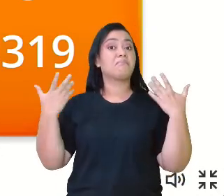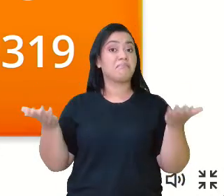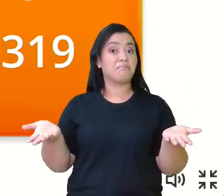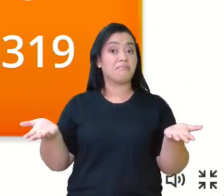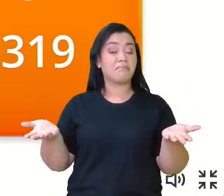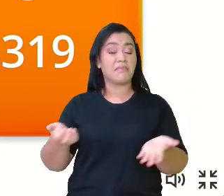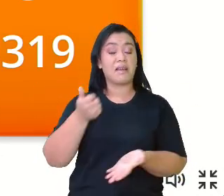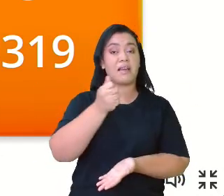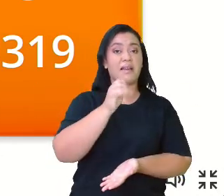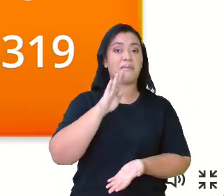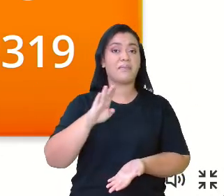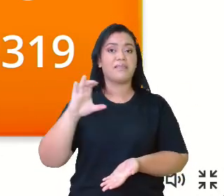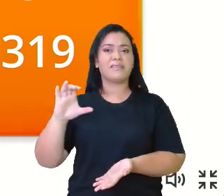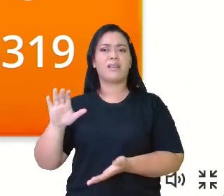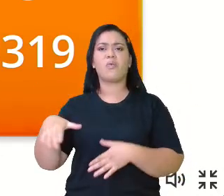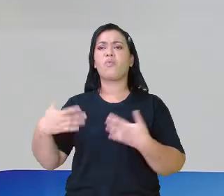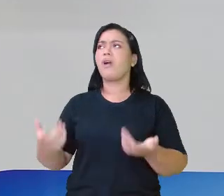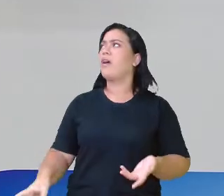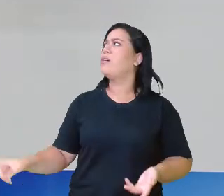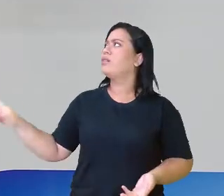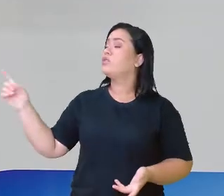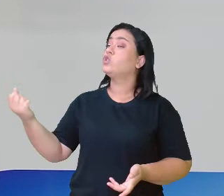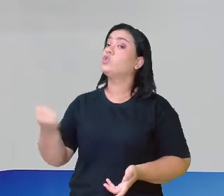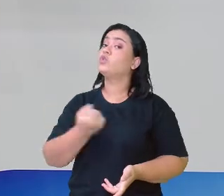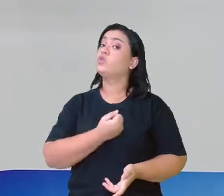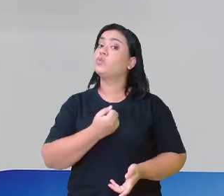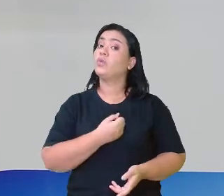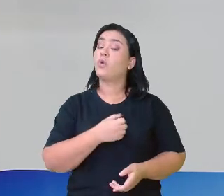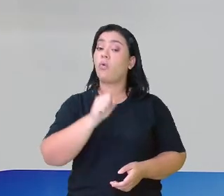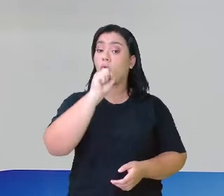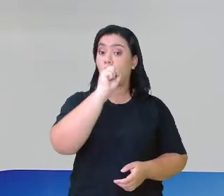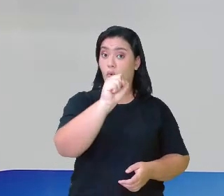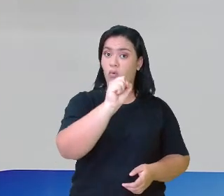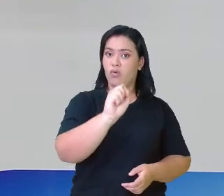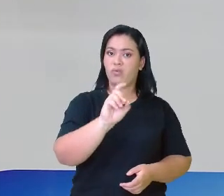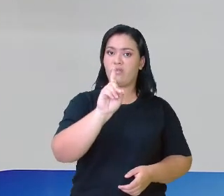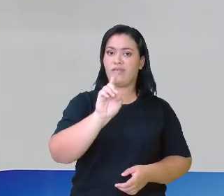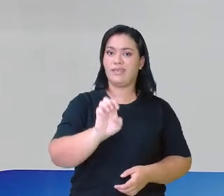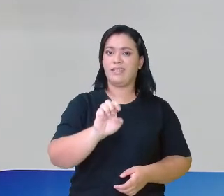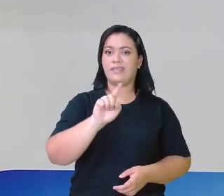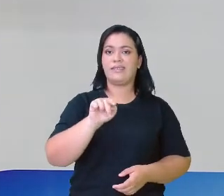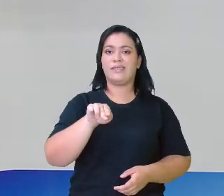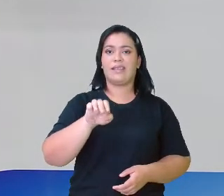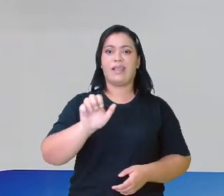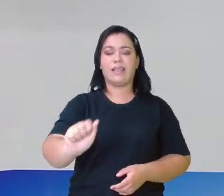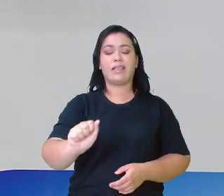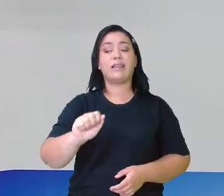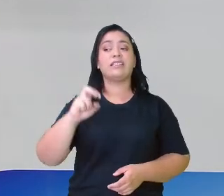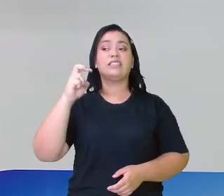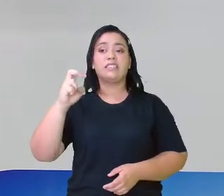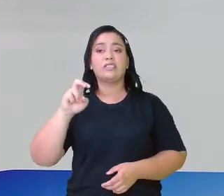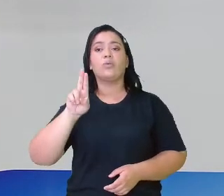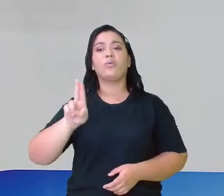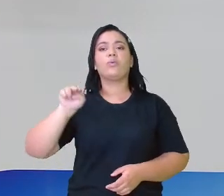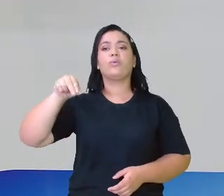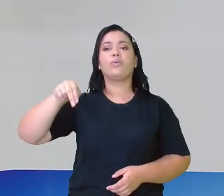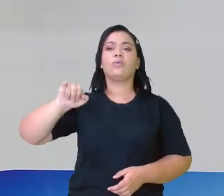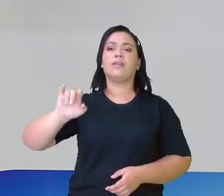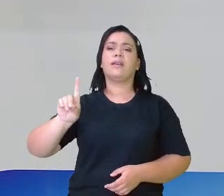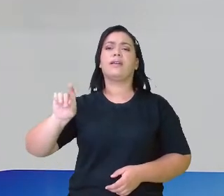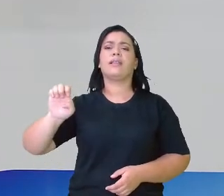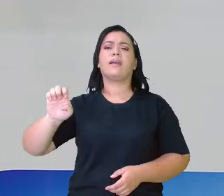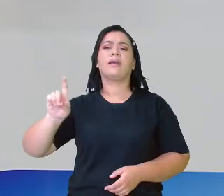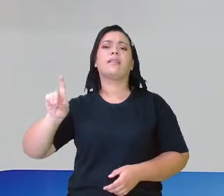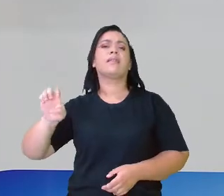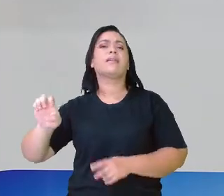8.319? A, B ou C? O número formado por 8 dezenas e 5 unidades. Qual é a